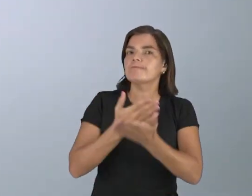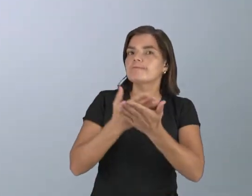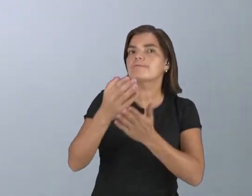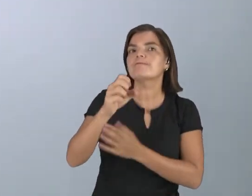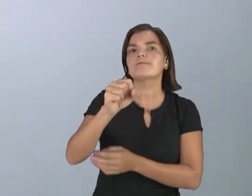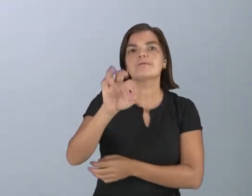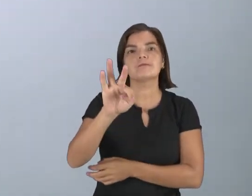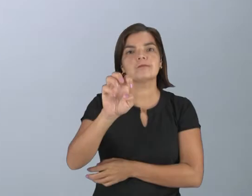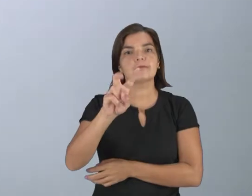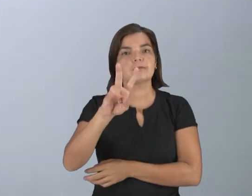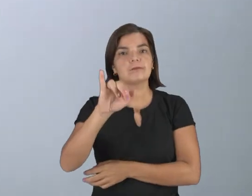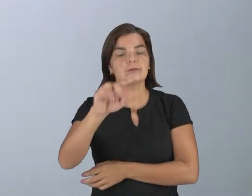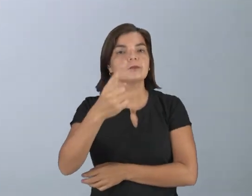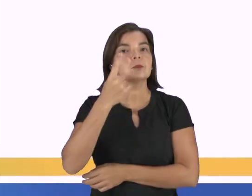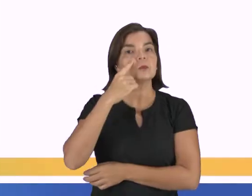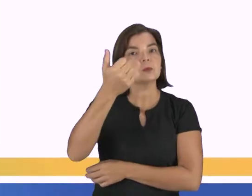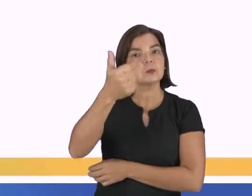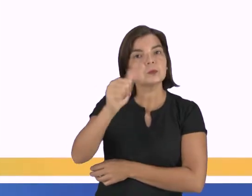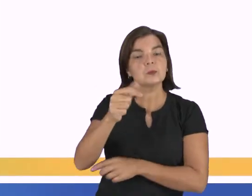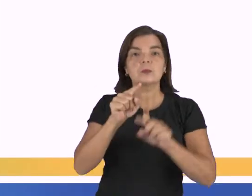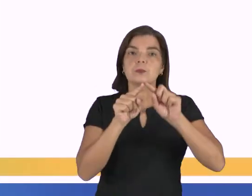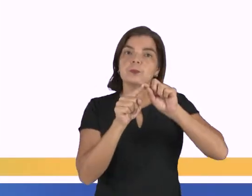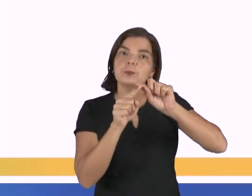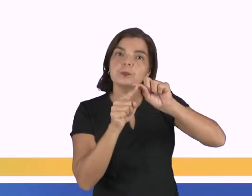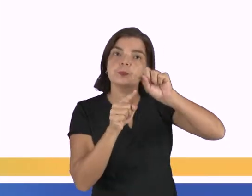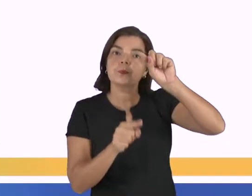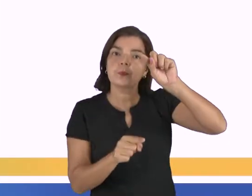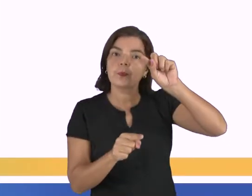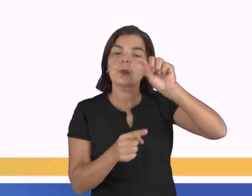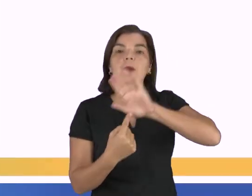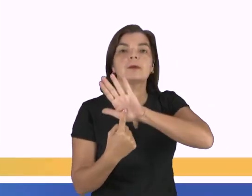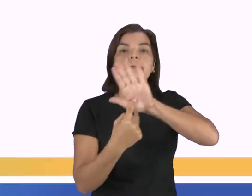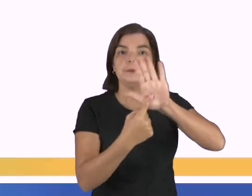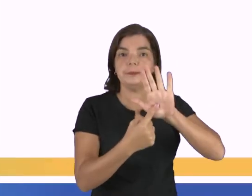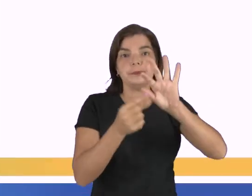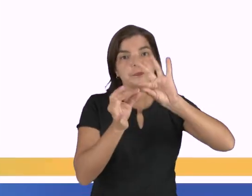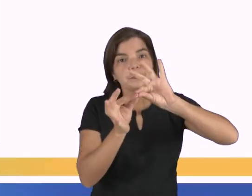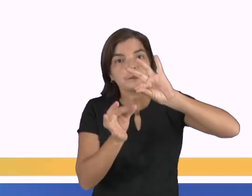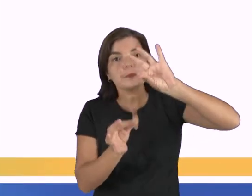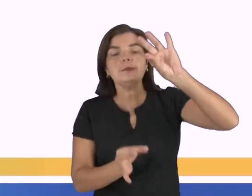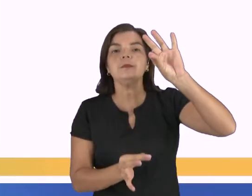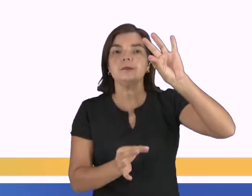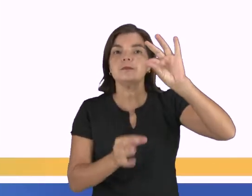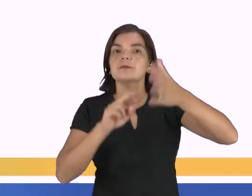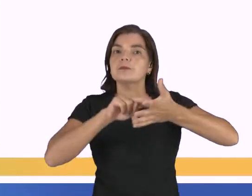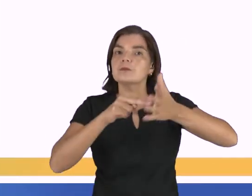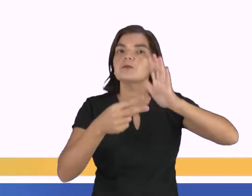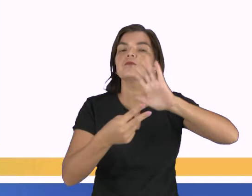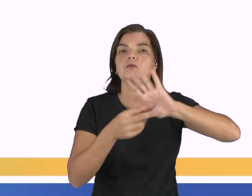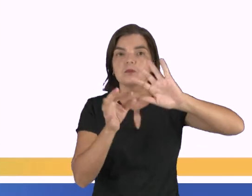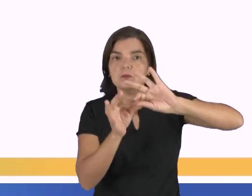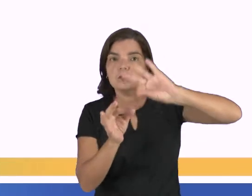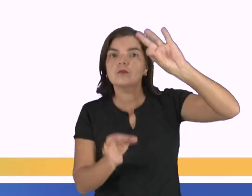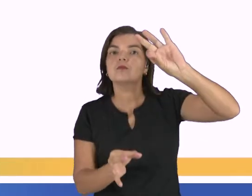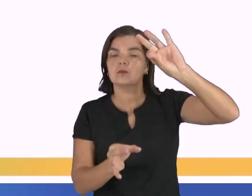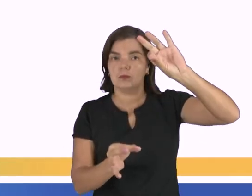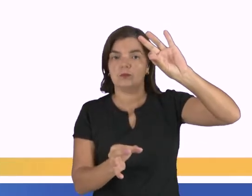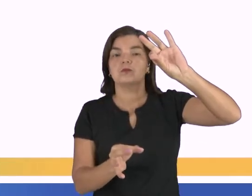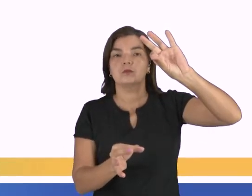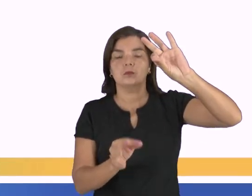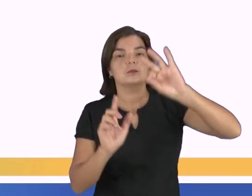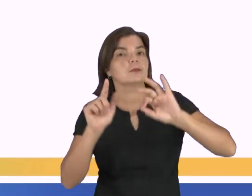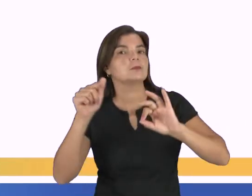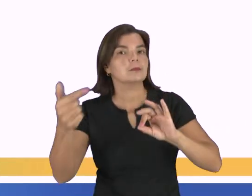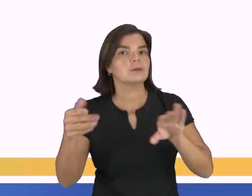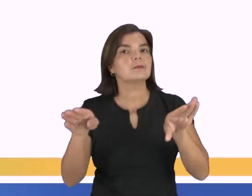Então a primeira coisa é que tu verifica que tem essa setinha ela mostra um tamanho, ou seja, uma determinada altura de um ponto em relação